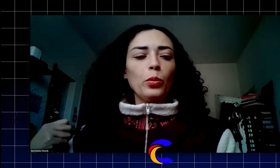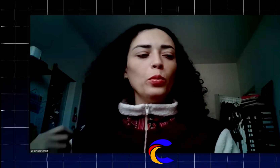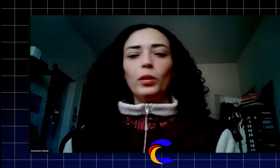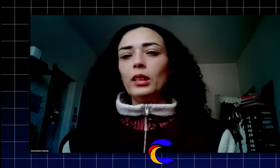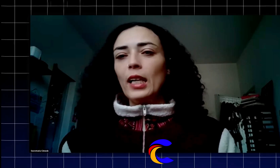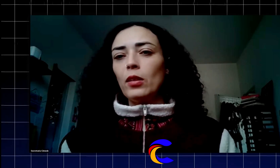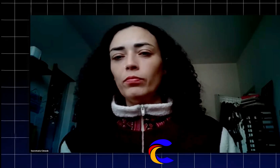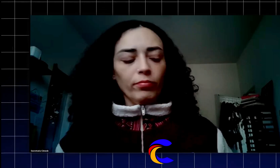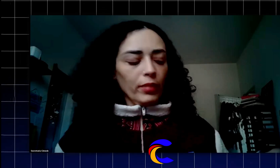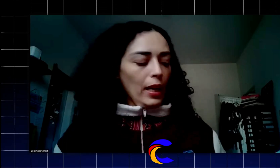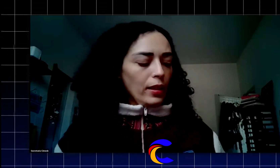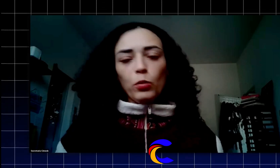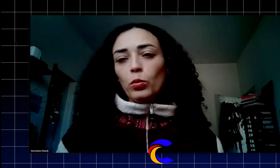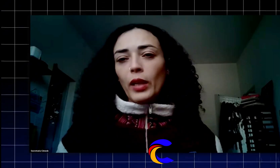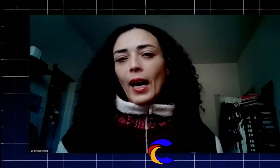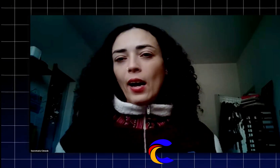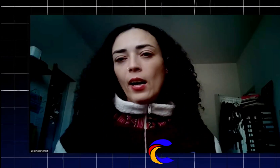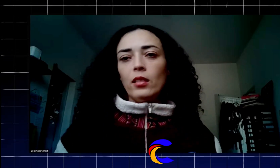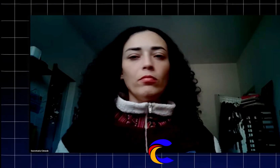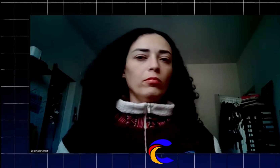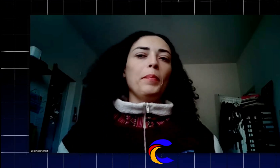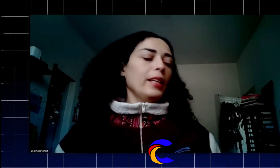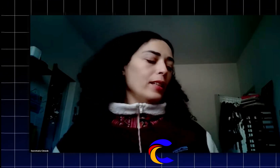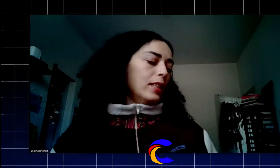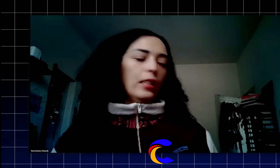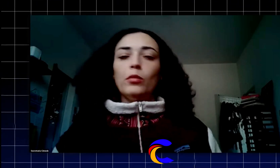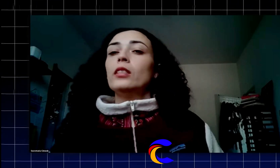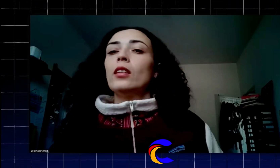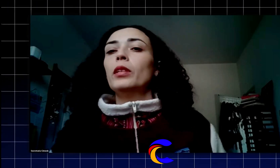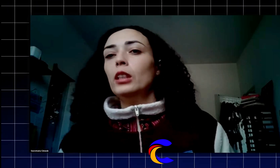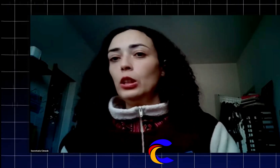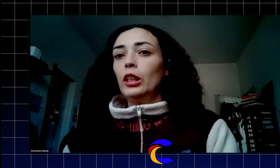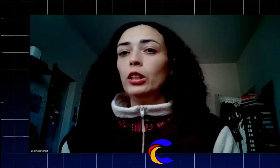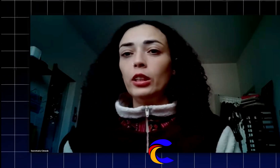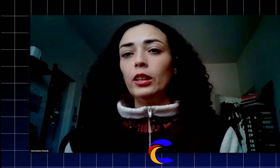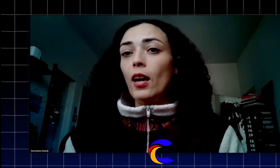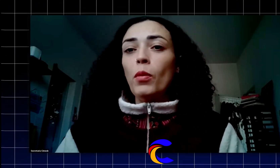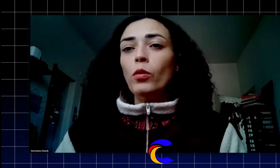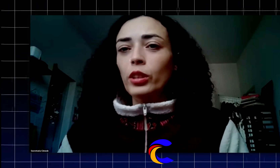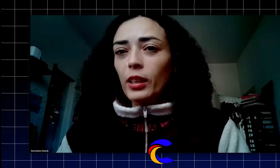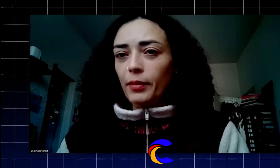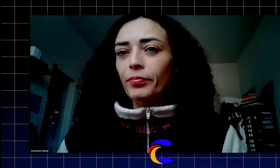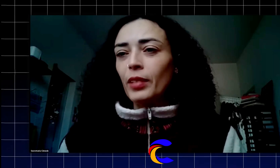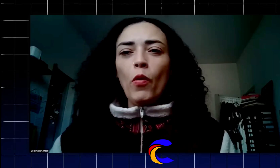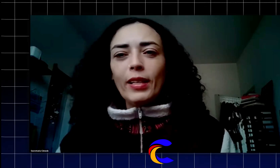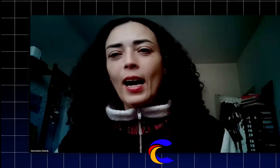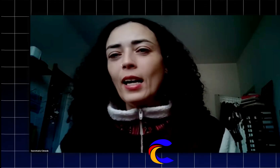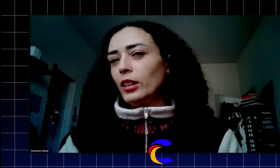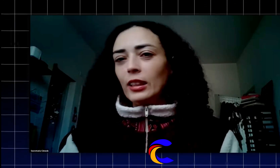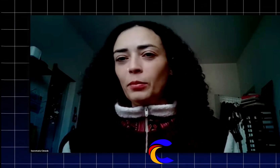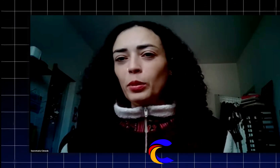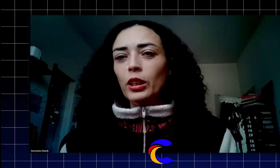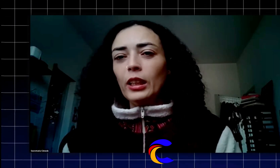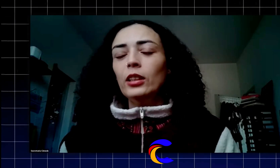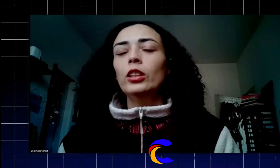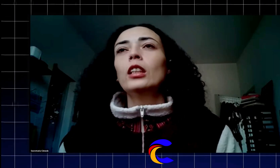para as pessoas, né? Entre algum lugar, numa padaria, num restaurante, a gente dá um bom dia, uma boa